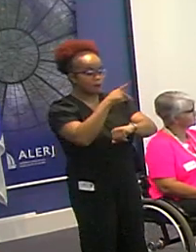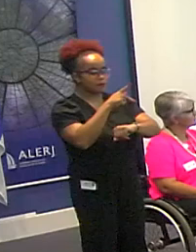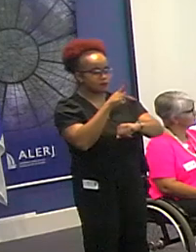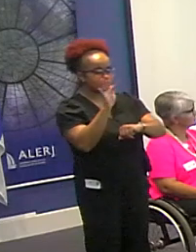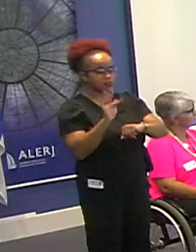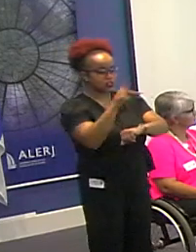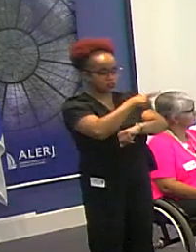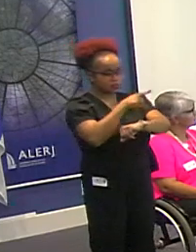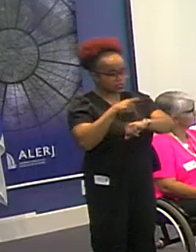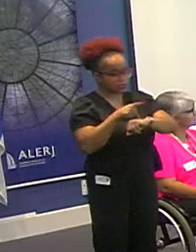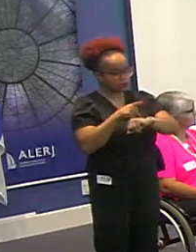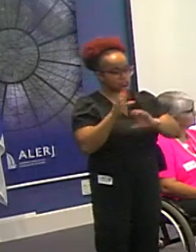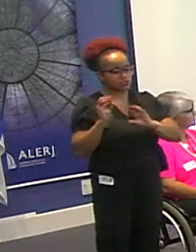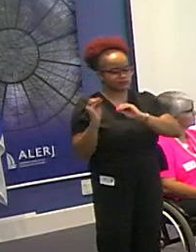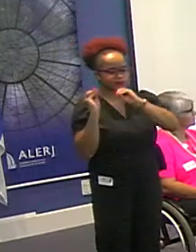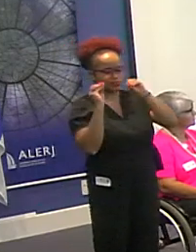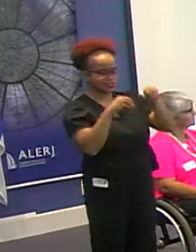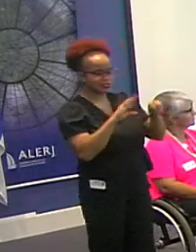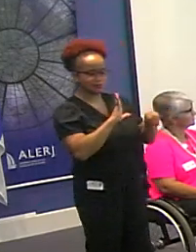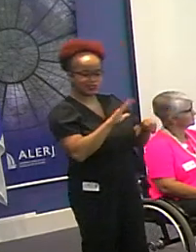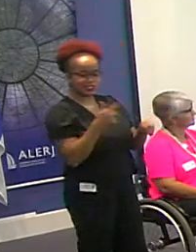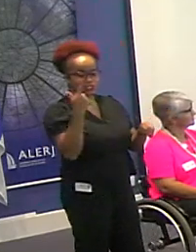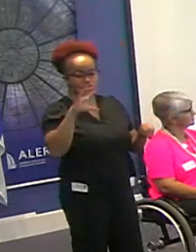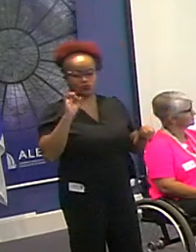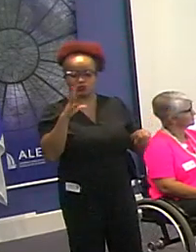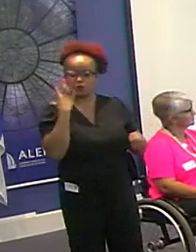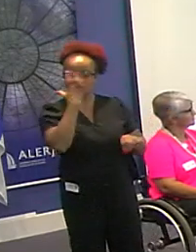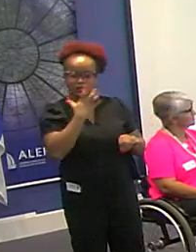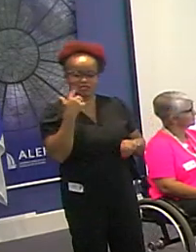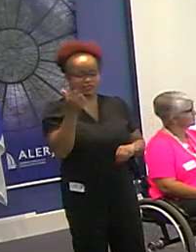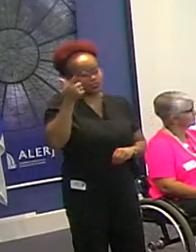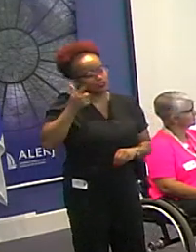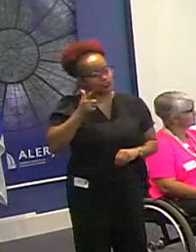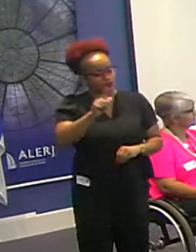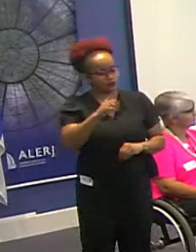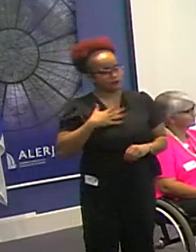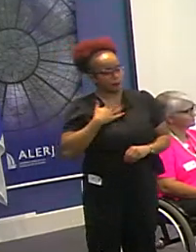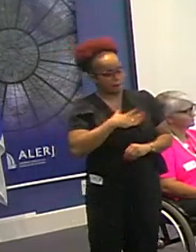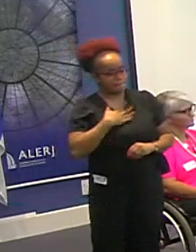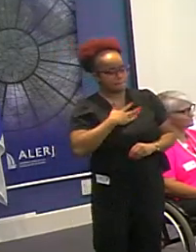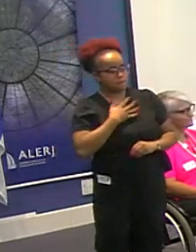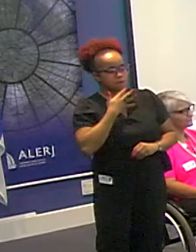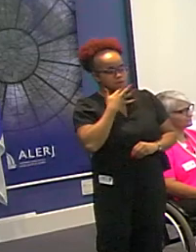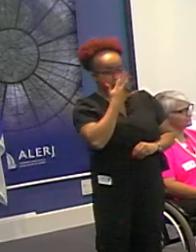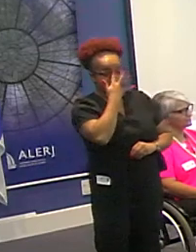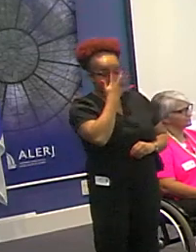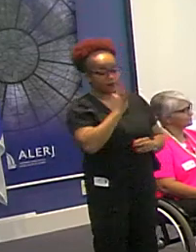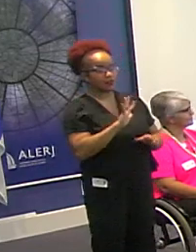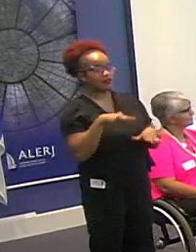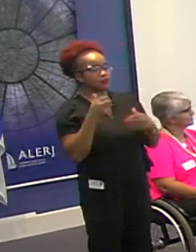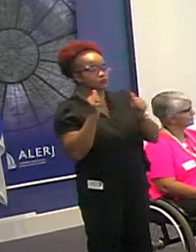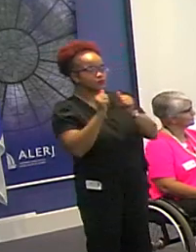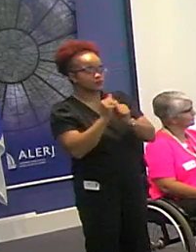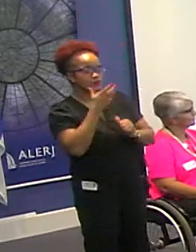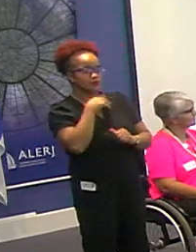eu larguei tudo para cantar e faria tudo de novo. Então, vocês, como os nossos